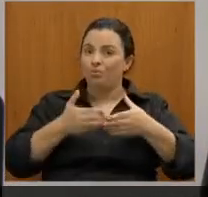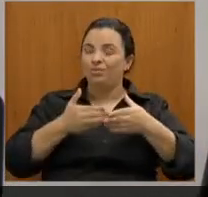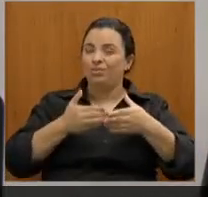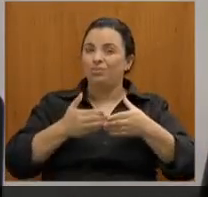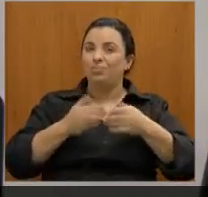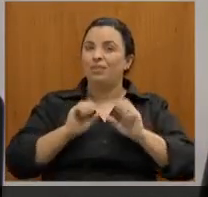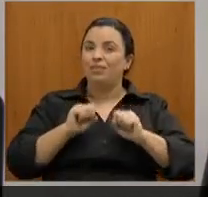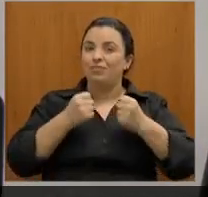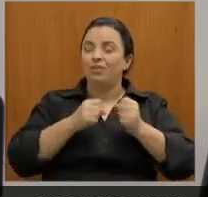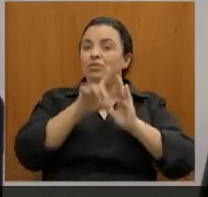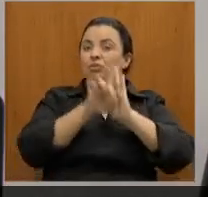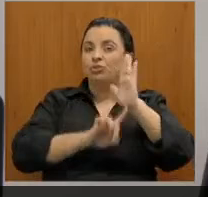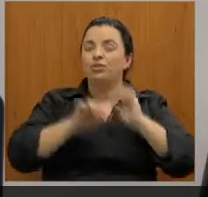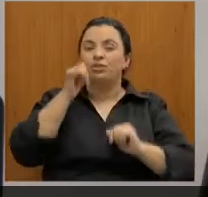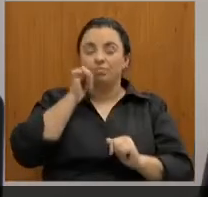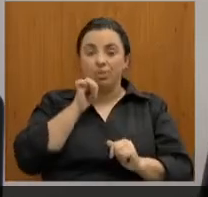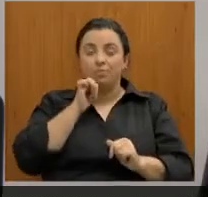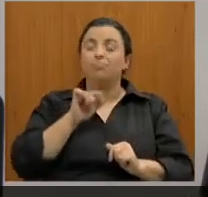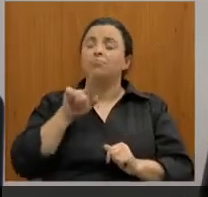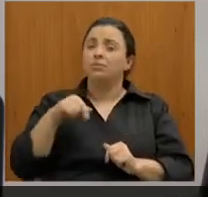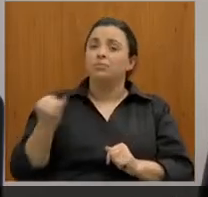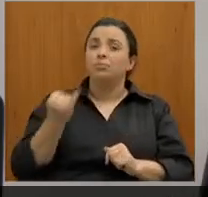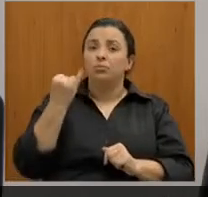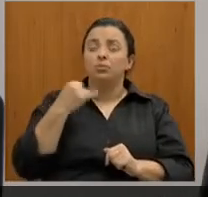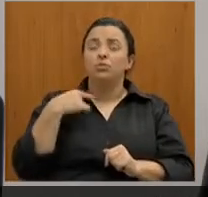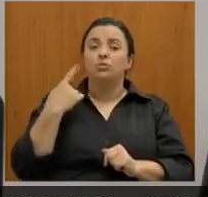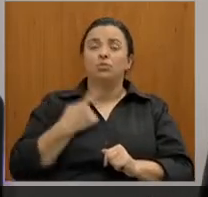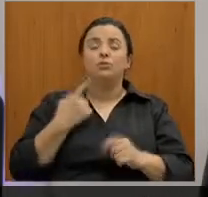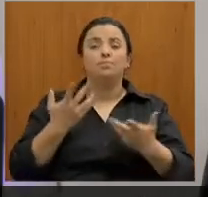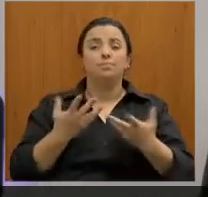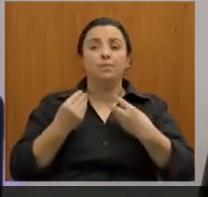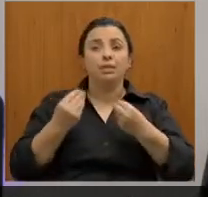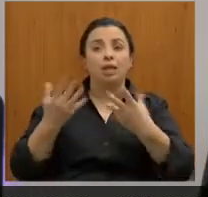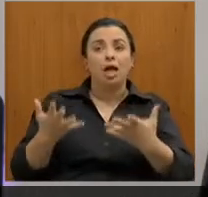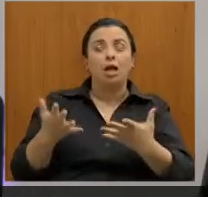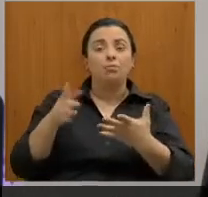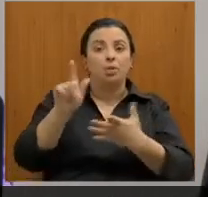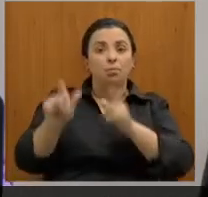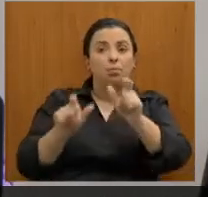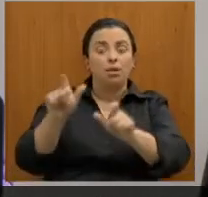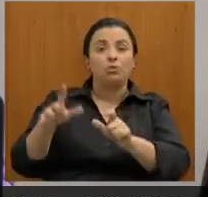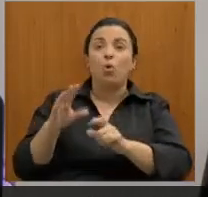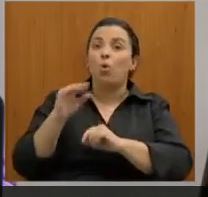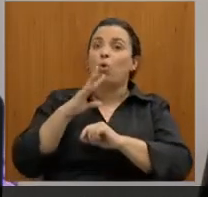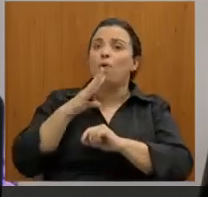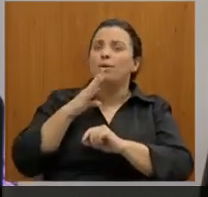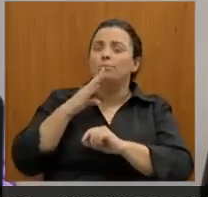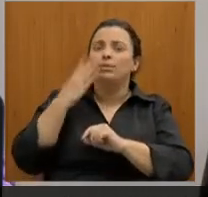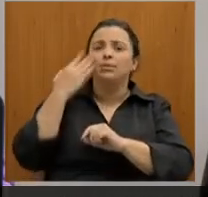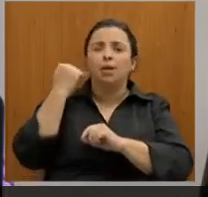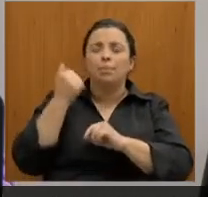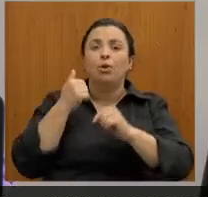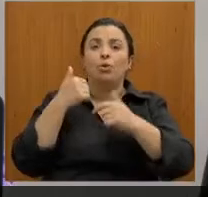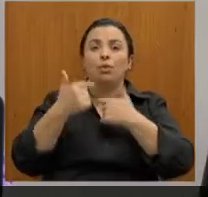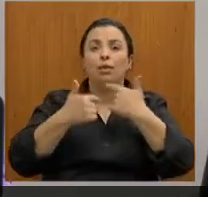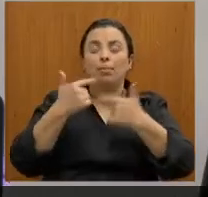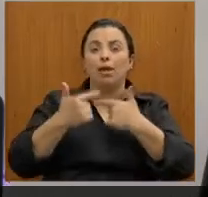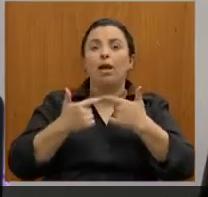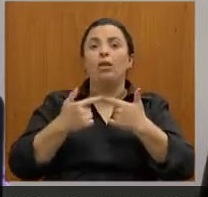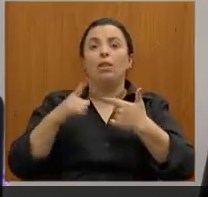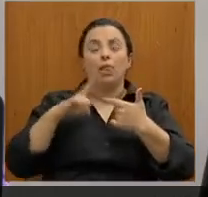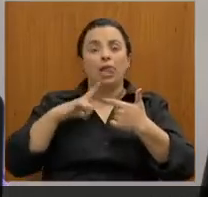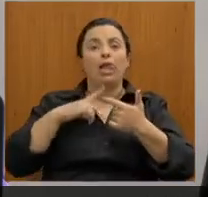muito importante darmos conhecimento a nossa população sobre o trabalho que está sendo desenvolvido